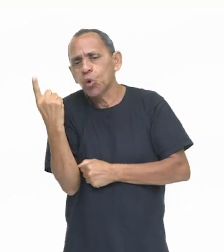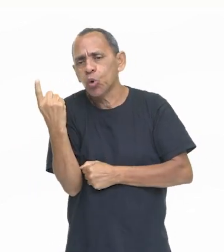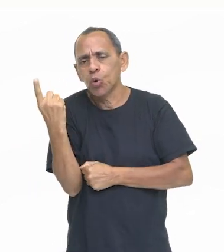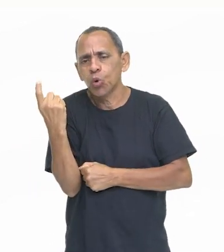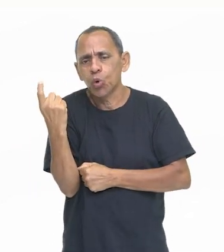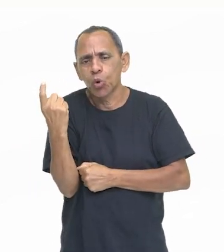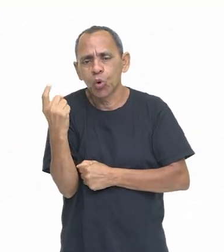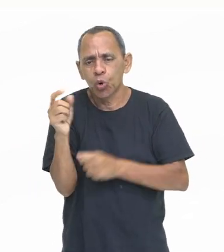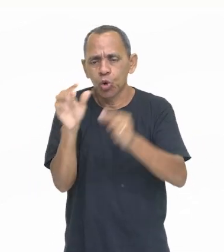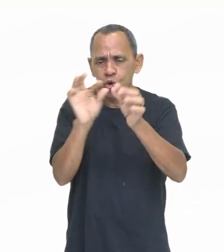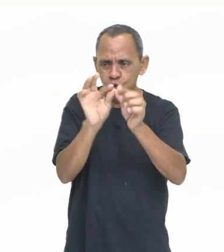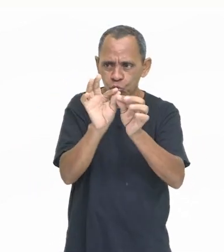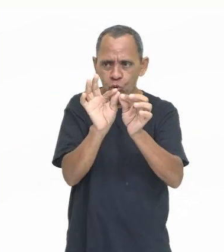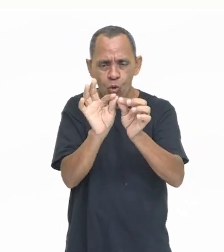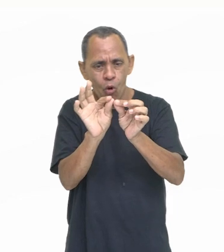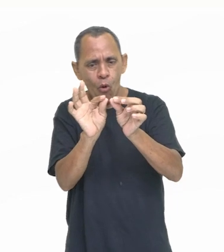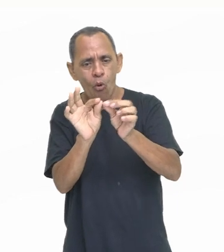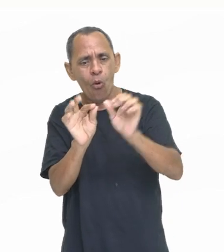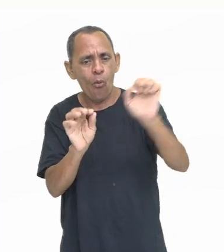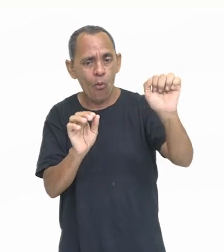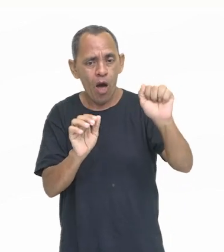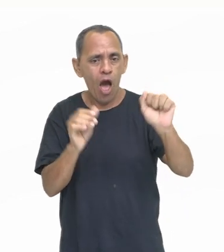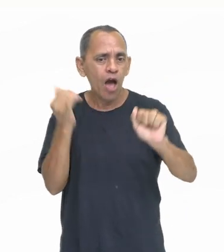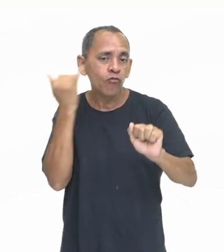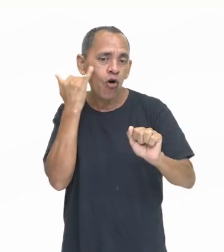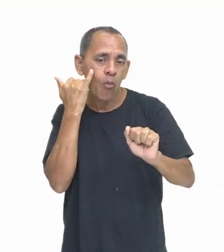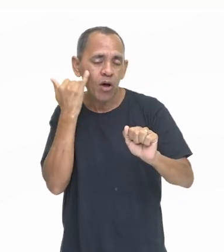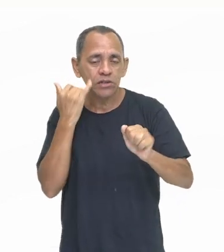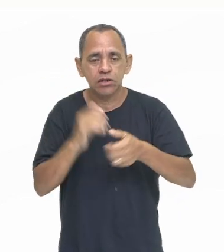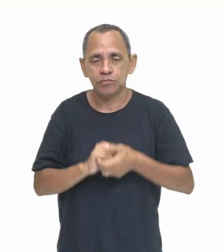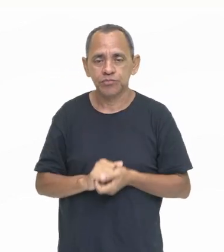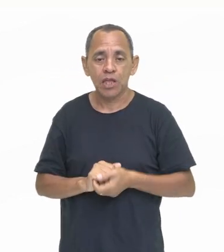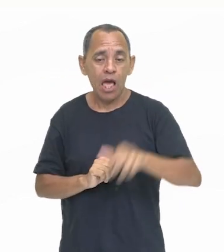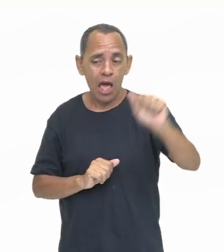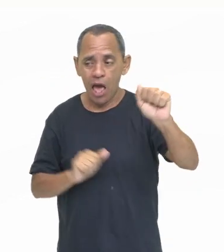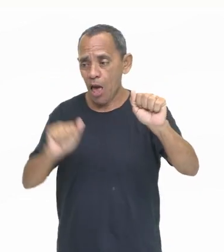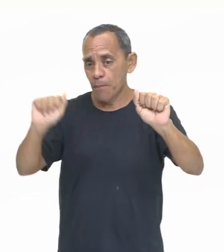Nós só podemos chamar de função, tá? Se